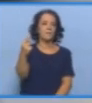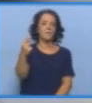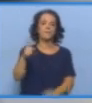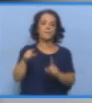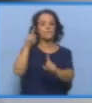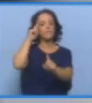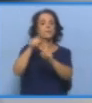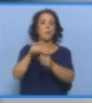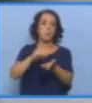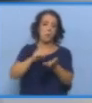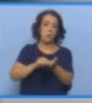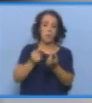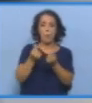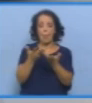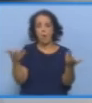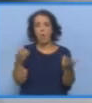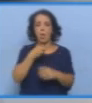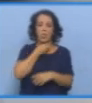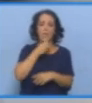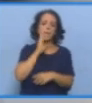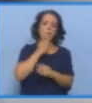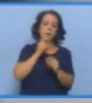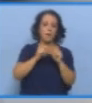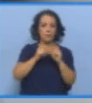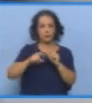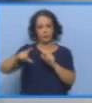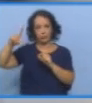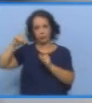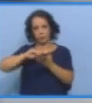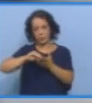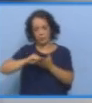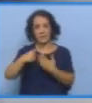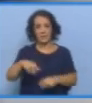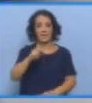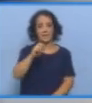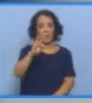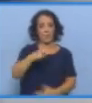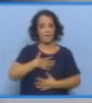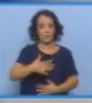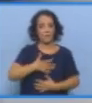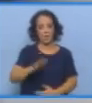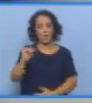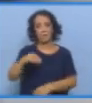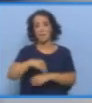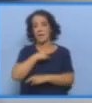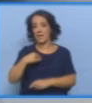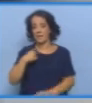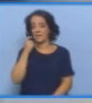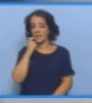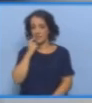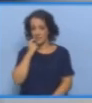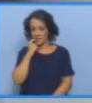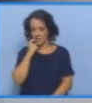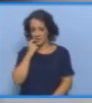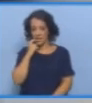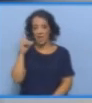destina, por exemplo, aos pobres e carenciados, numa gradualidade da pobreza. Temos 34 voluntários, 12 médicos-dentistas, que